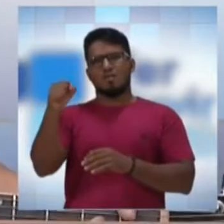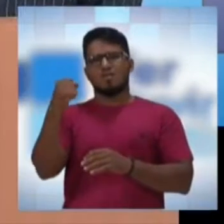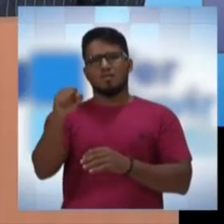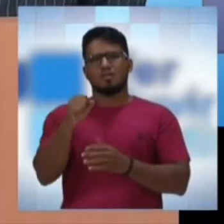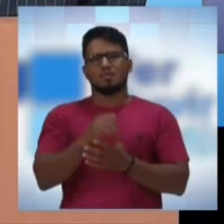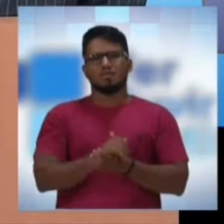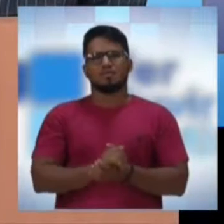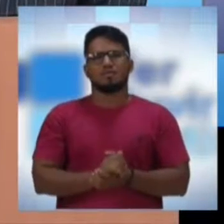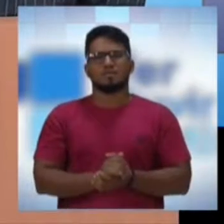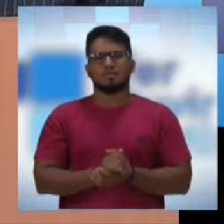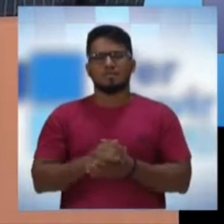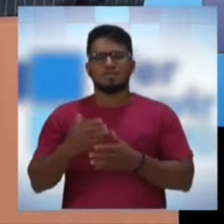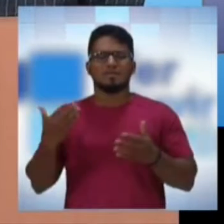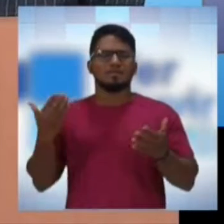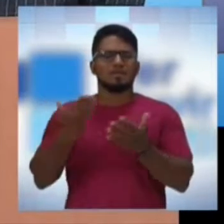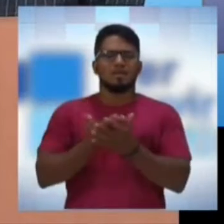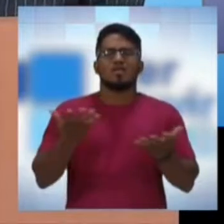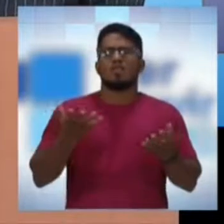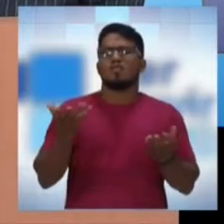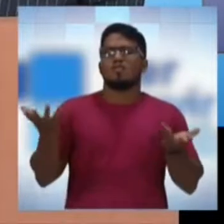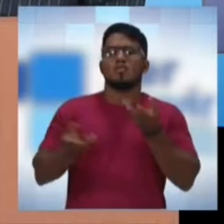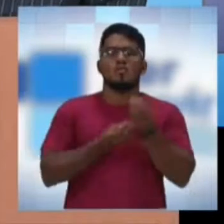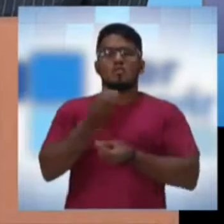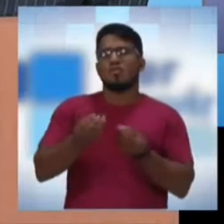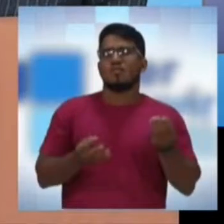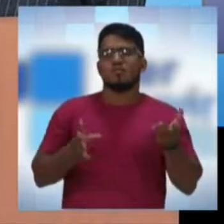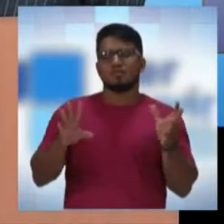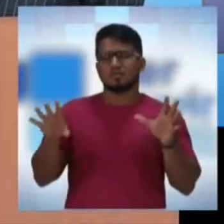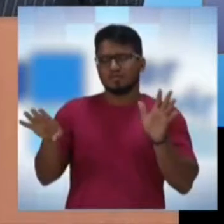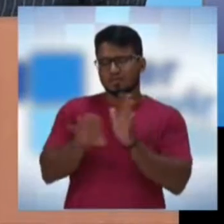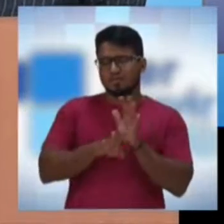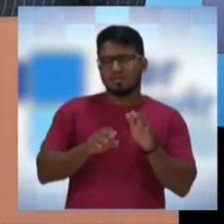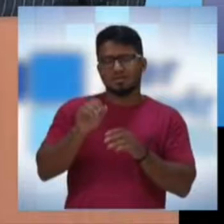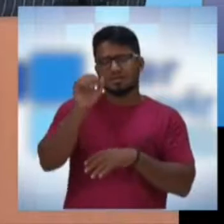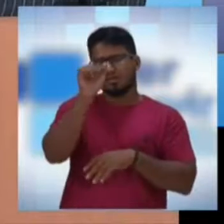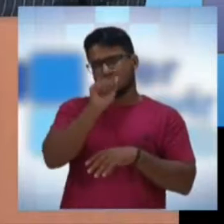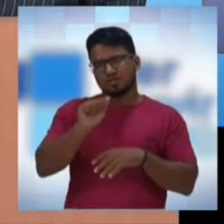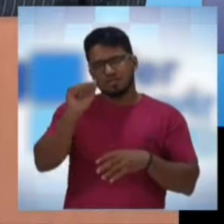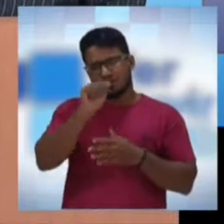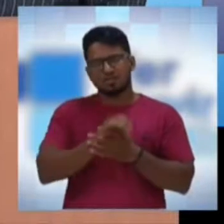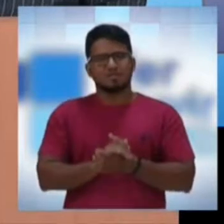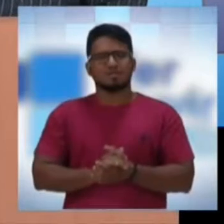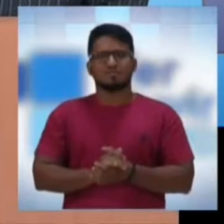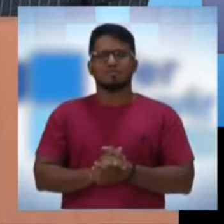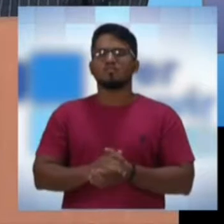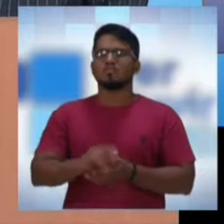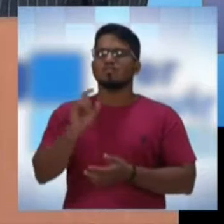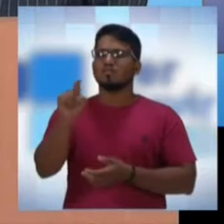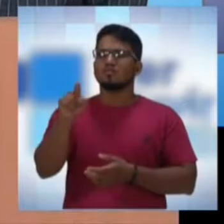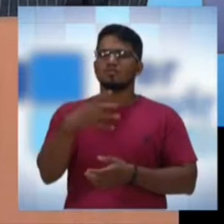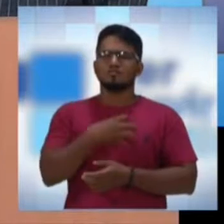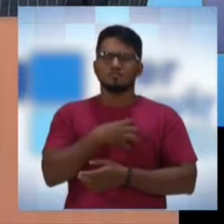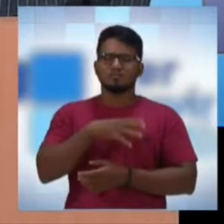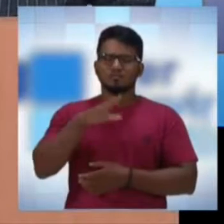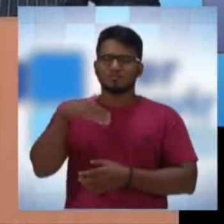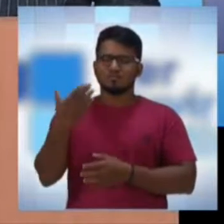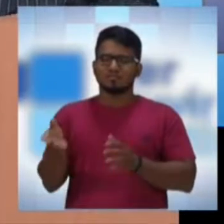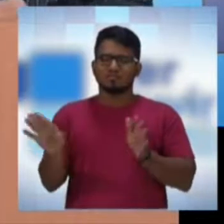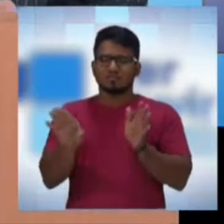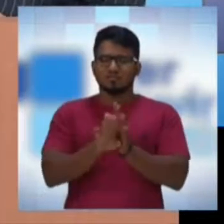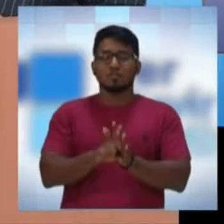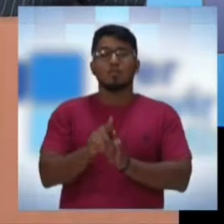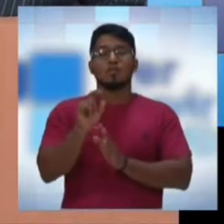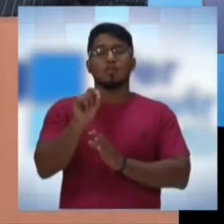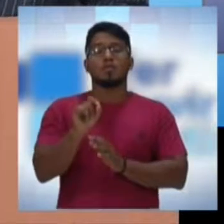1998. 98. Isso. De lá para cá, como é que foi essa chegada na associação e o que, que você sentiu